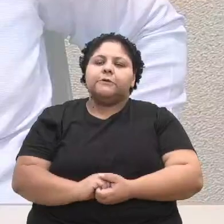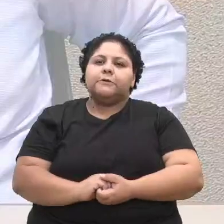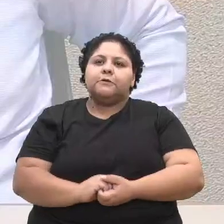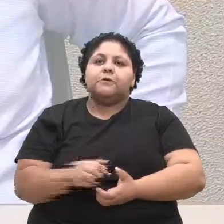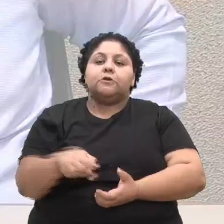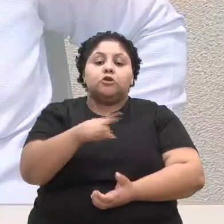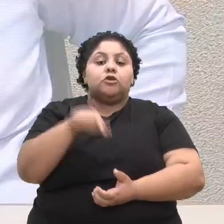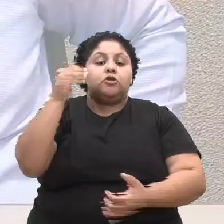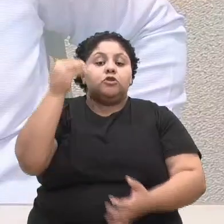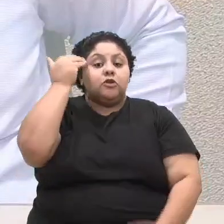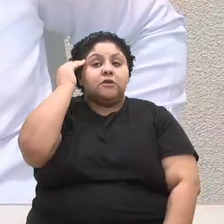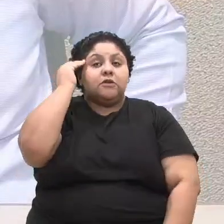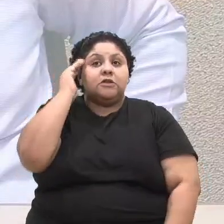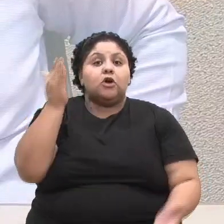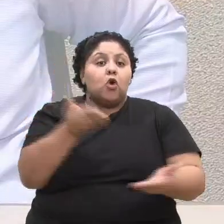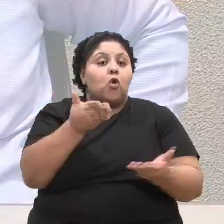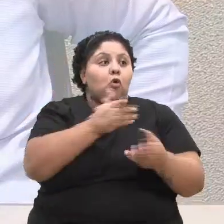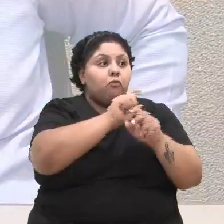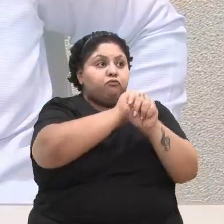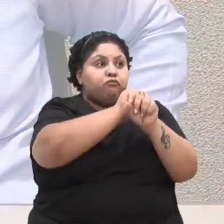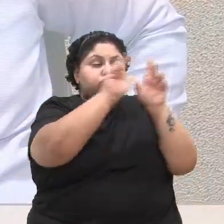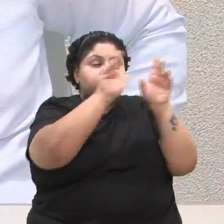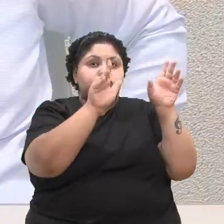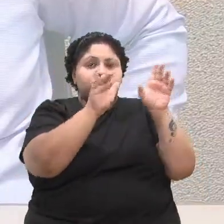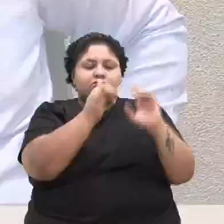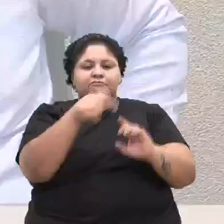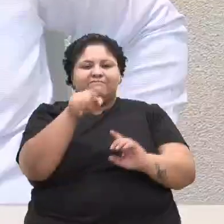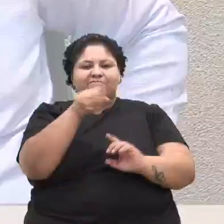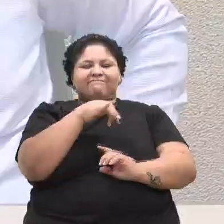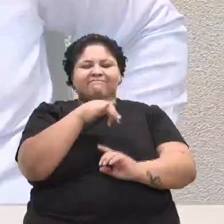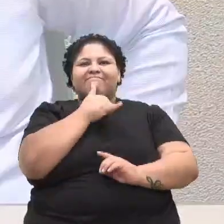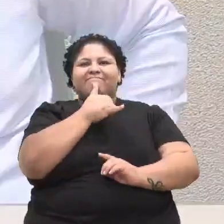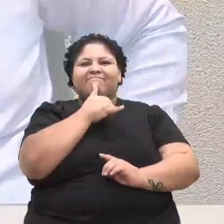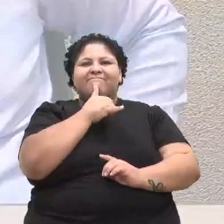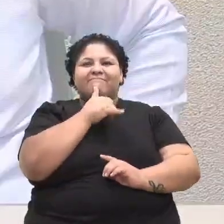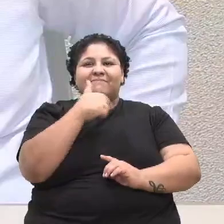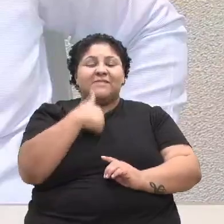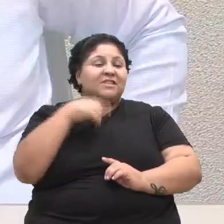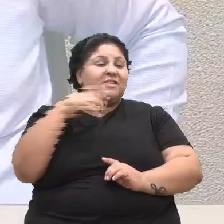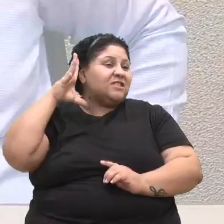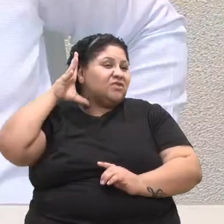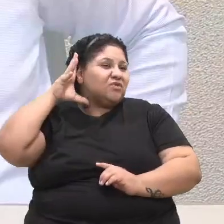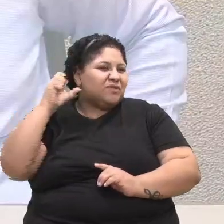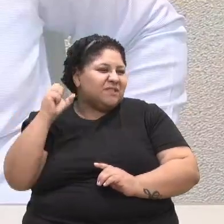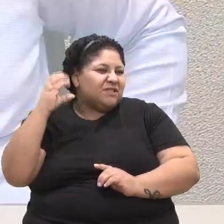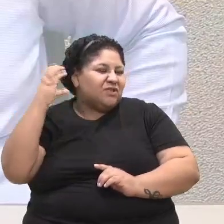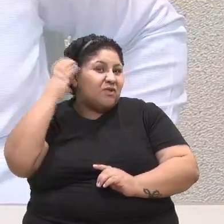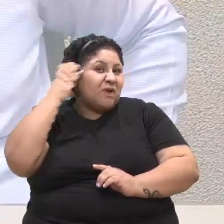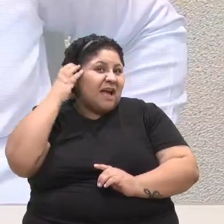Nós sabemos que hoje de manhã, pela nossa tristeza, eu estava escutando a Rádio Viva, onde que